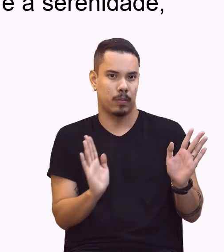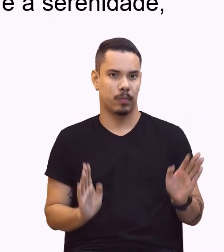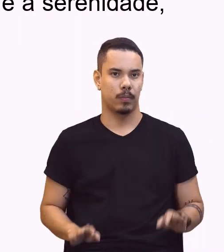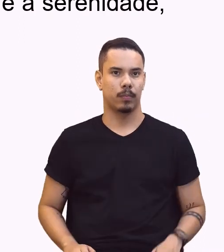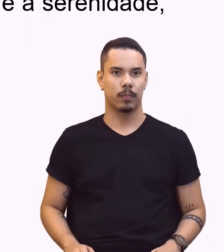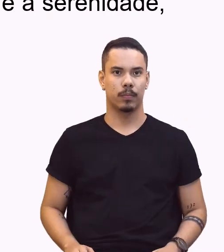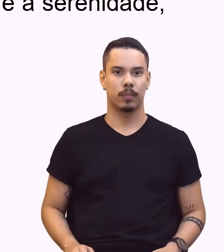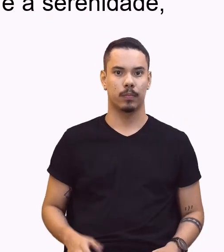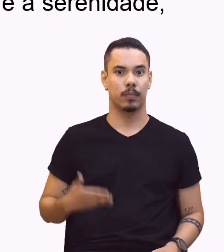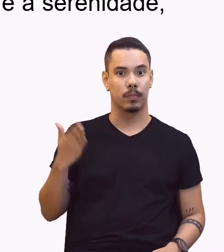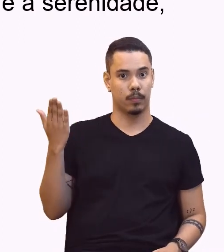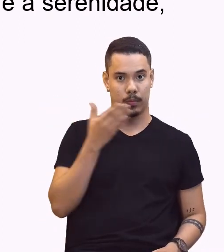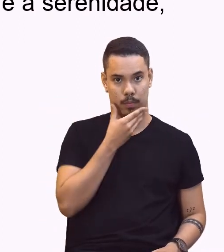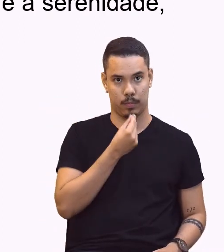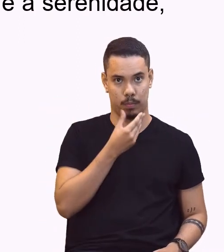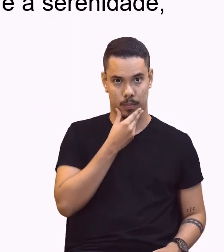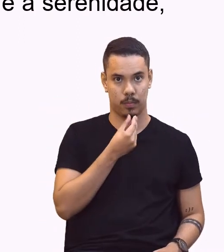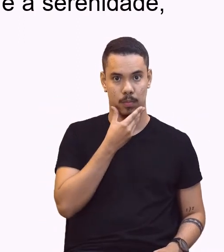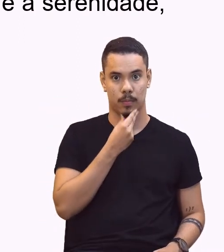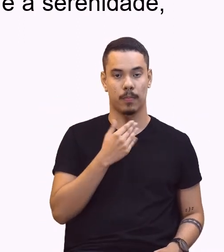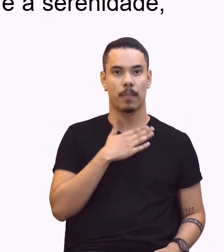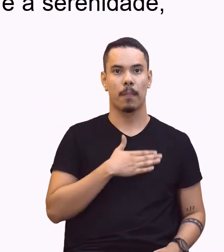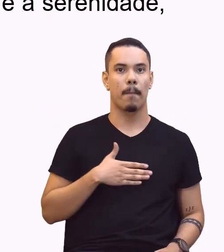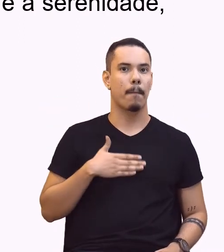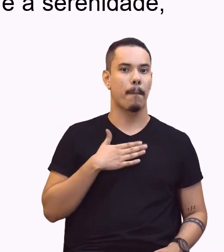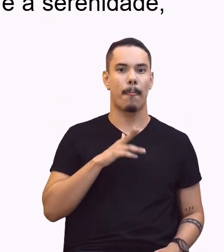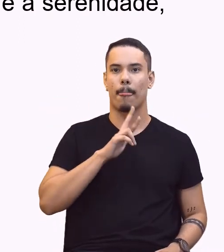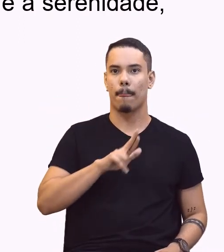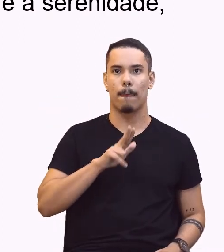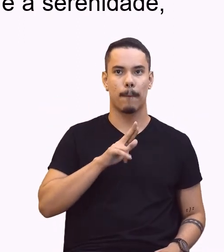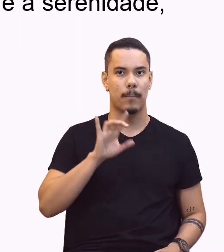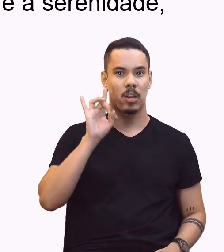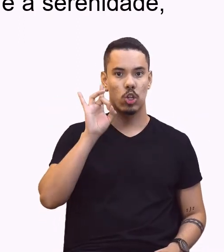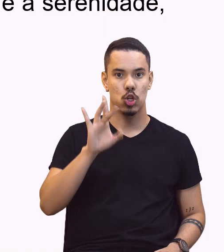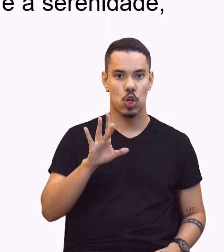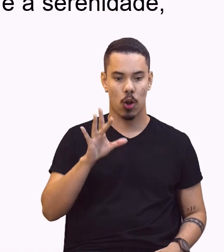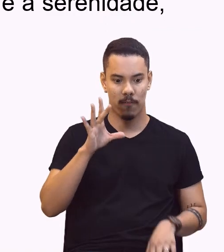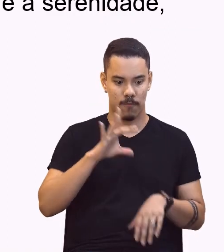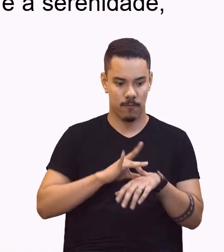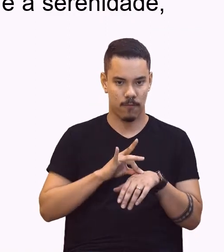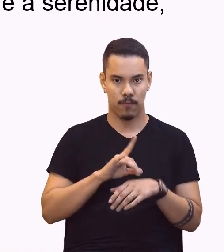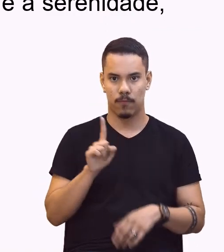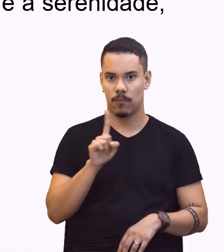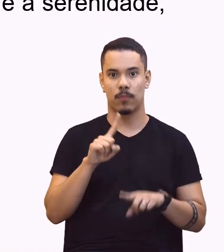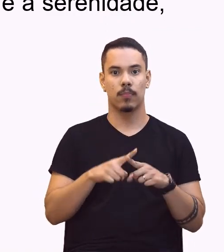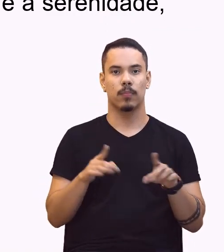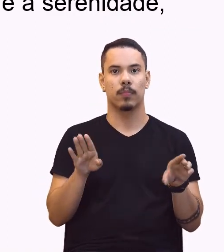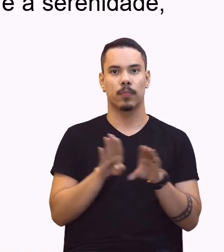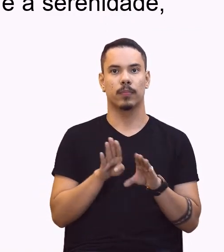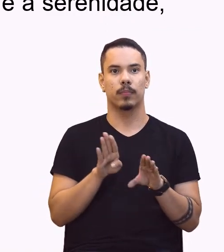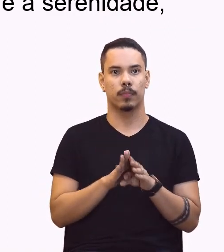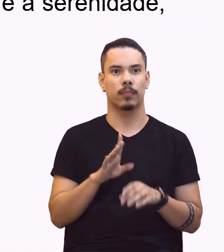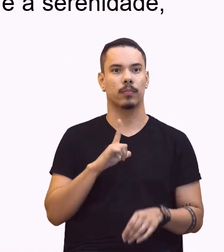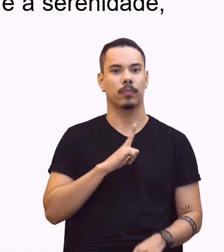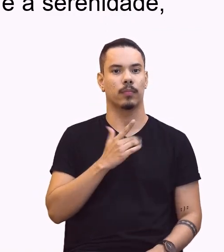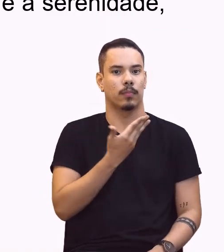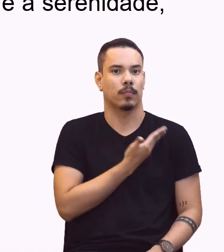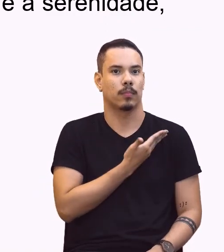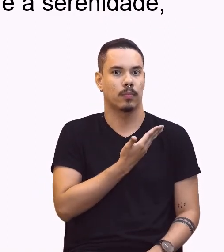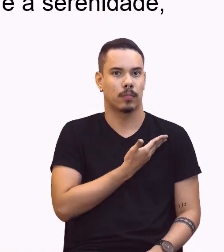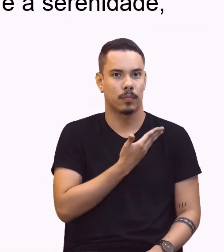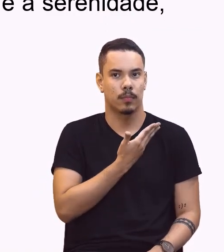Epícoro, o prazer não era somente algo físico, mas também as amizades e